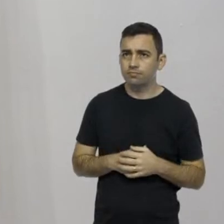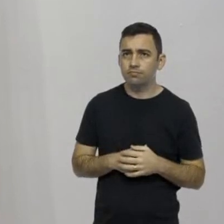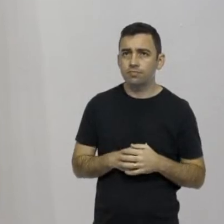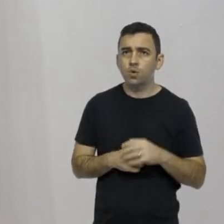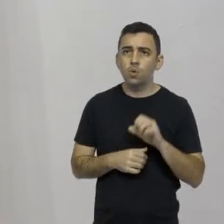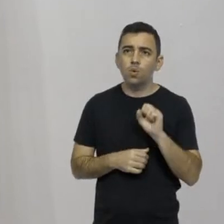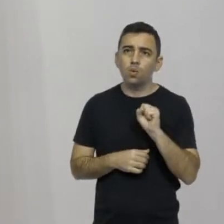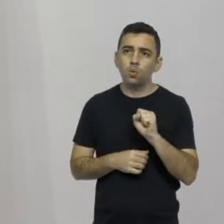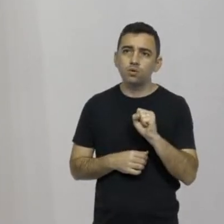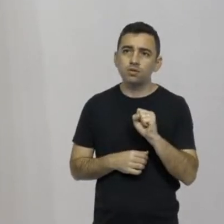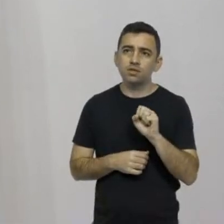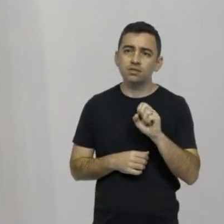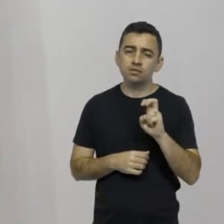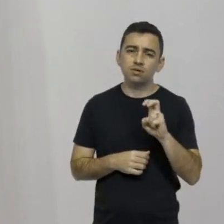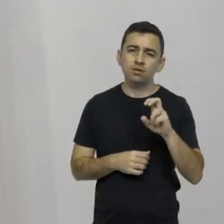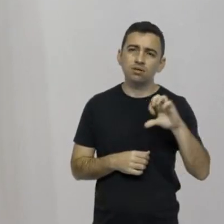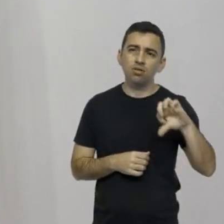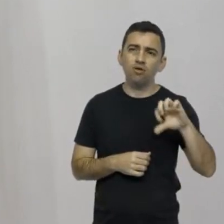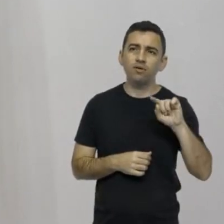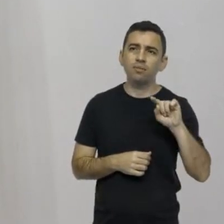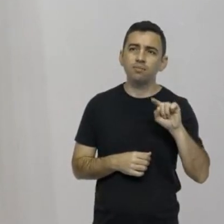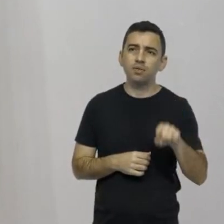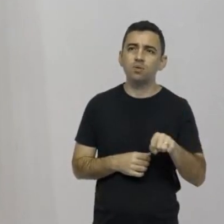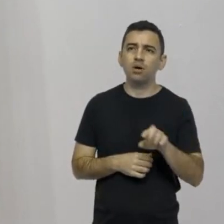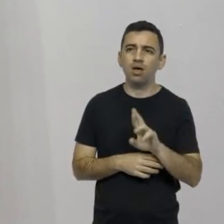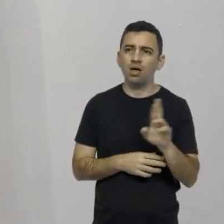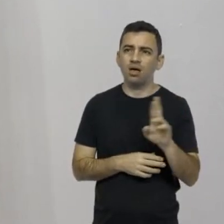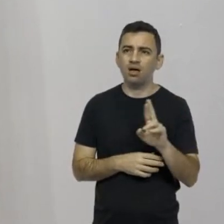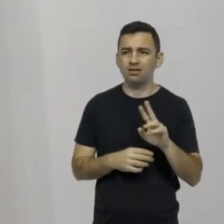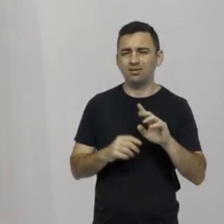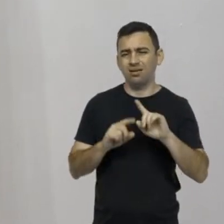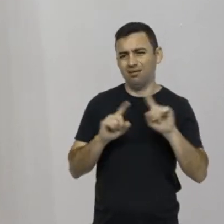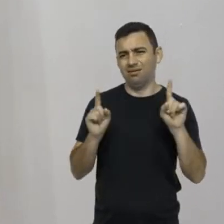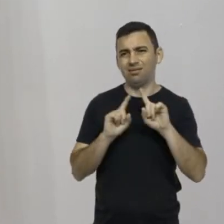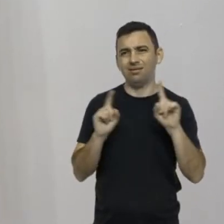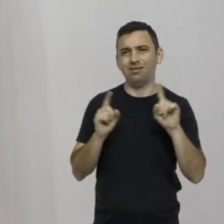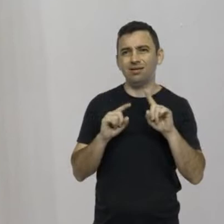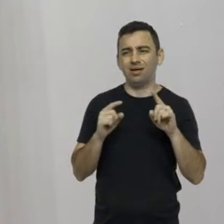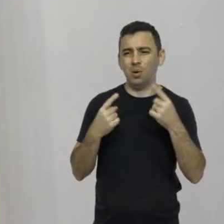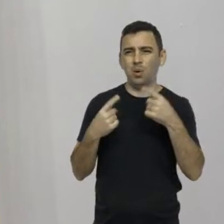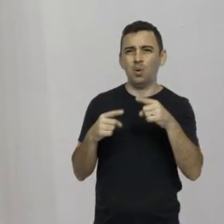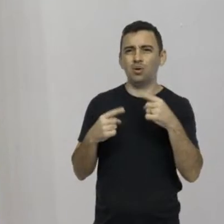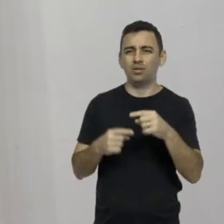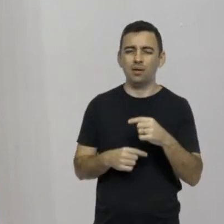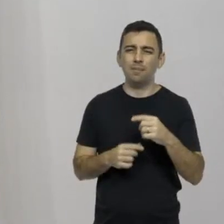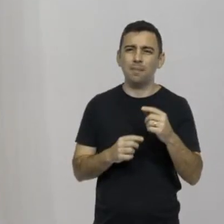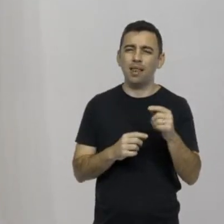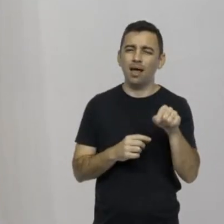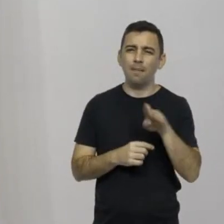859 mil reais, isso chega a ser um deboche para a BR-163,